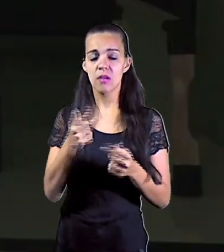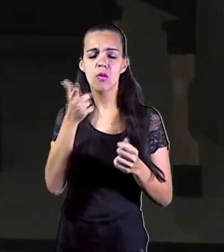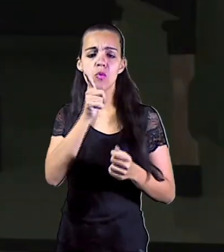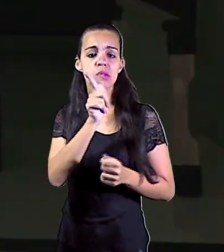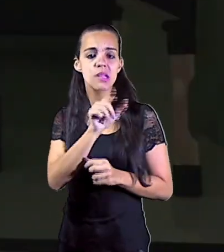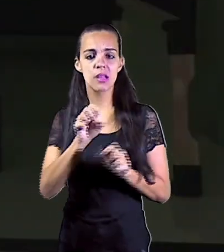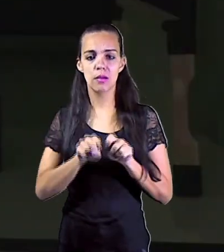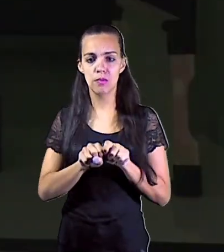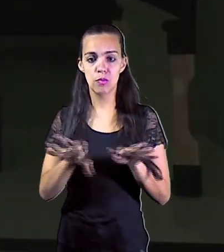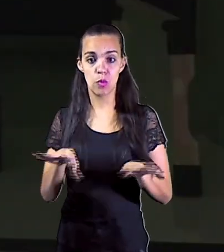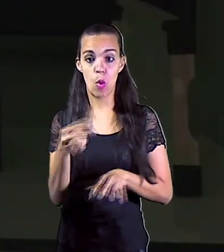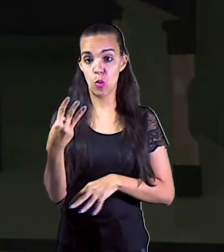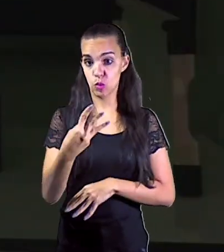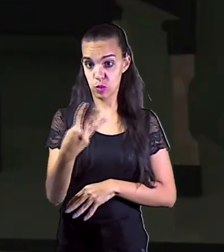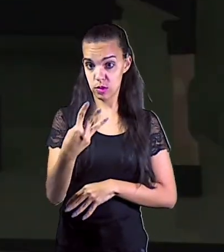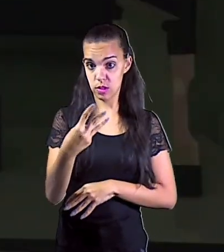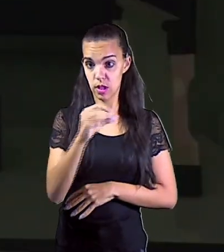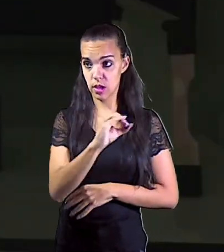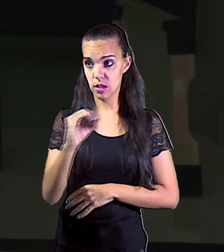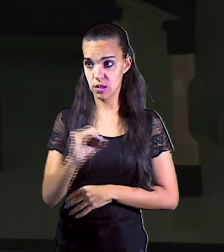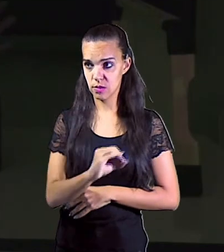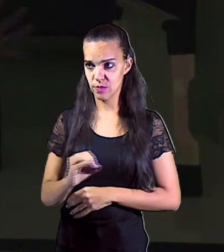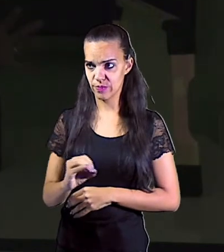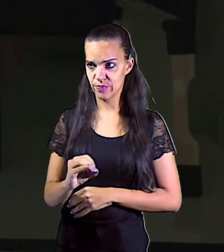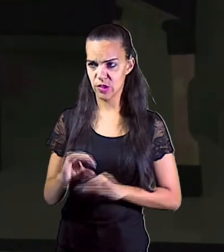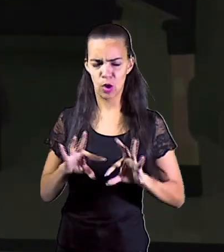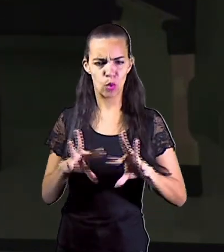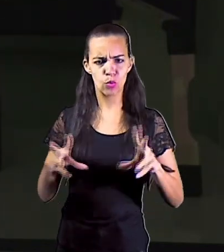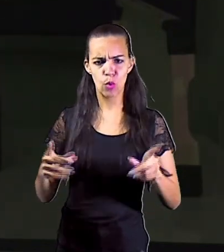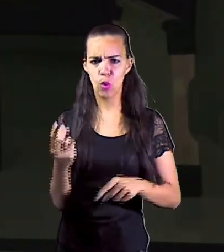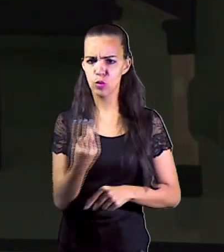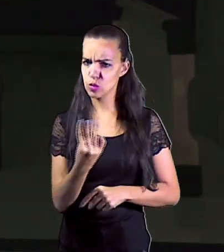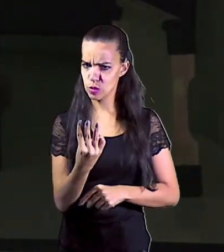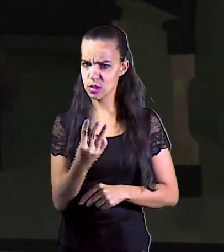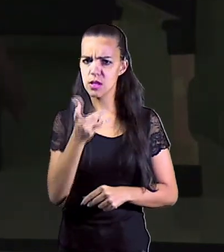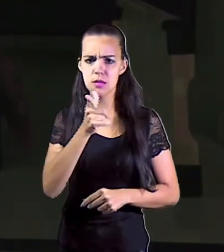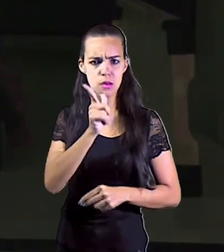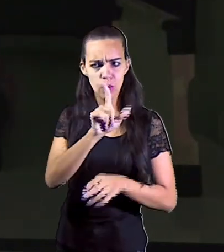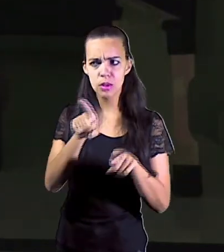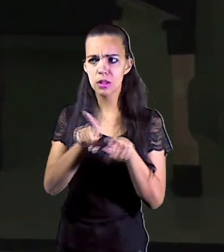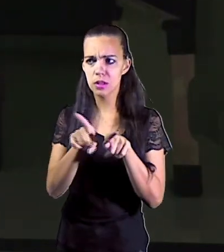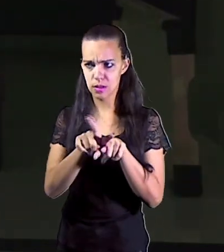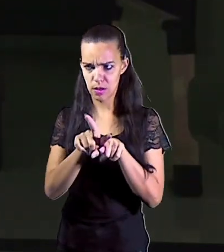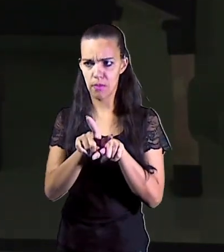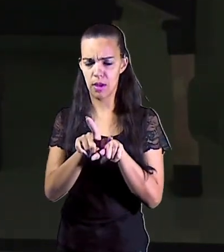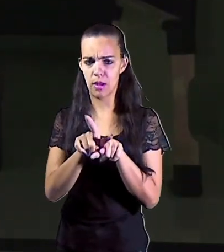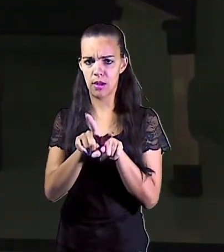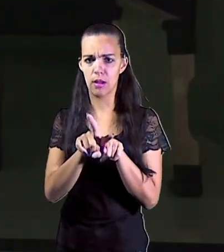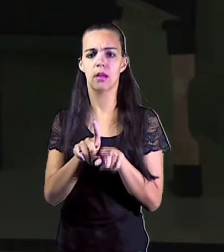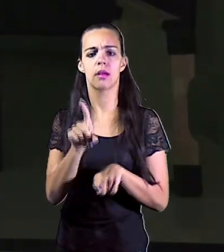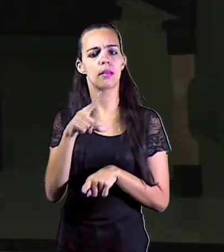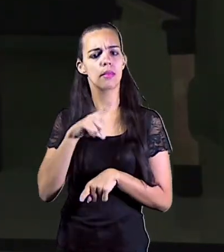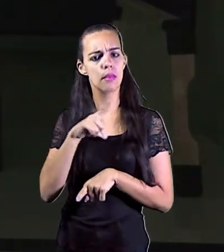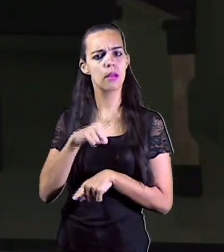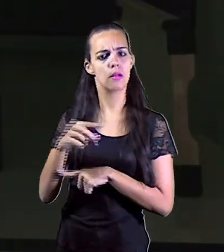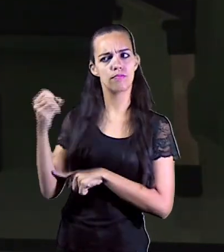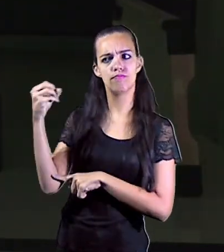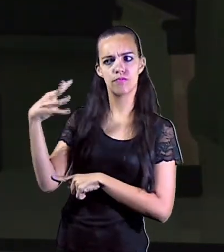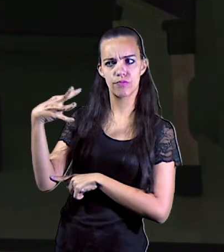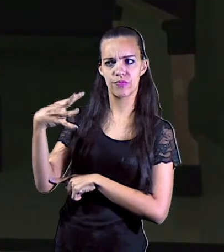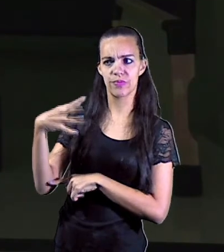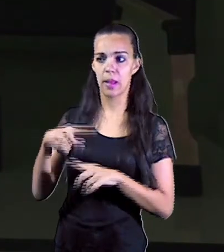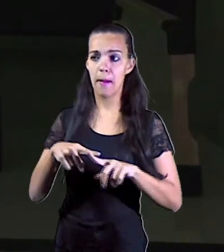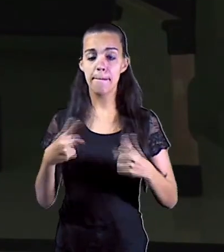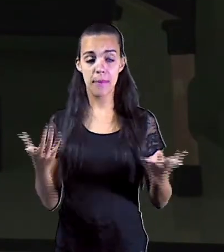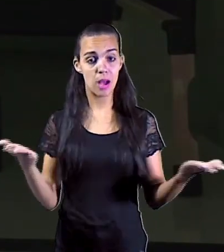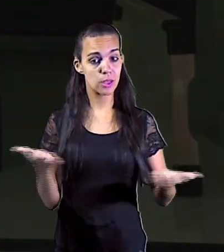desviaria. Nesse caso, todos os outros furos haveria luz. Mas, provando